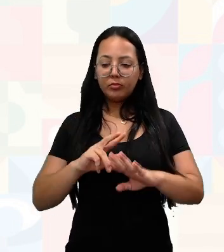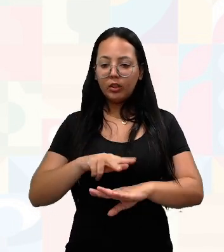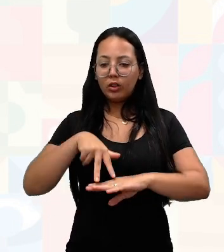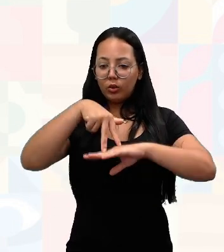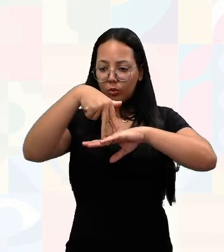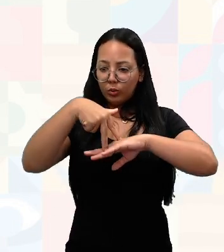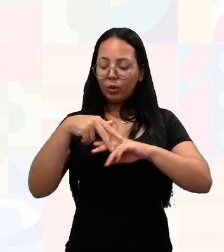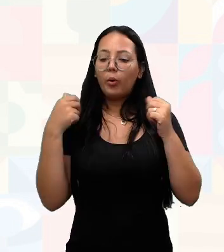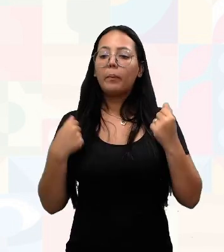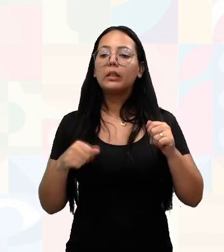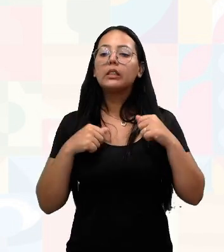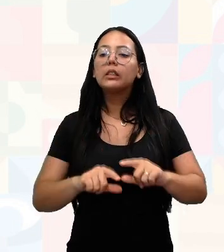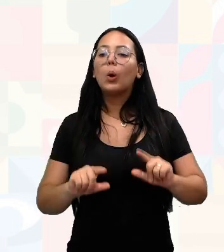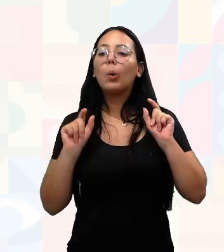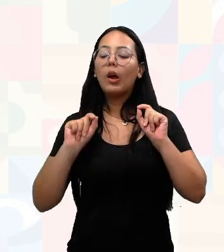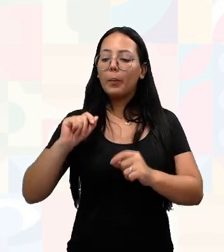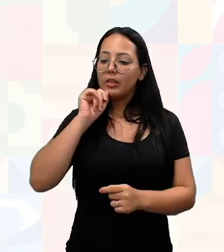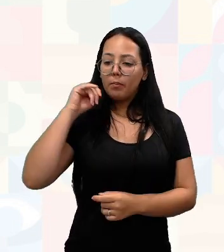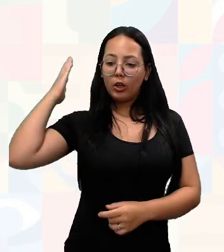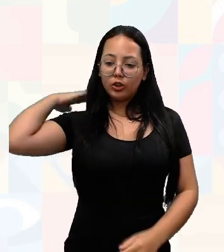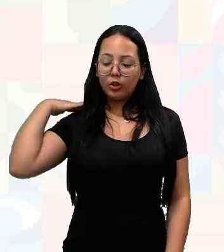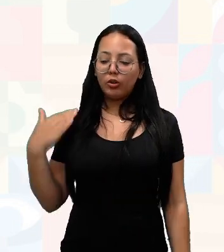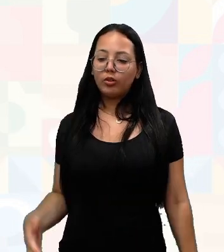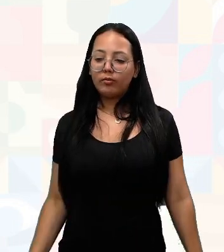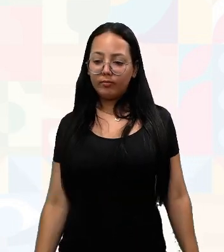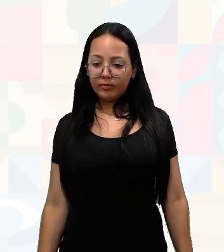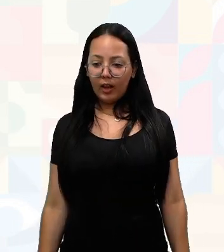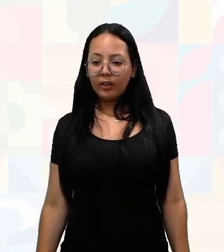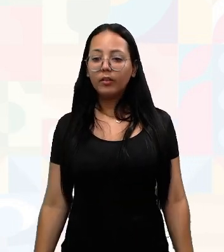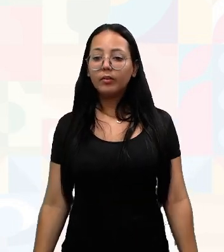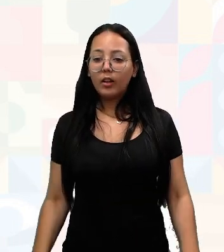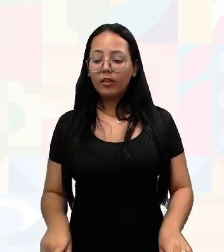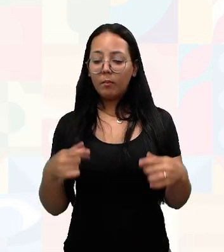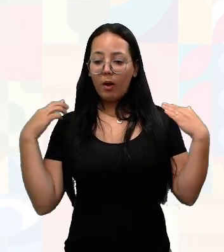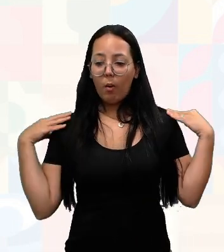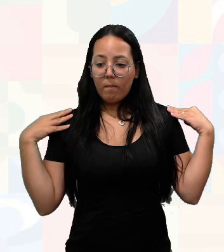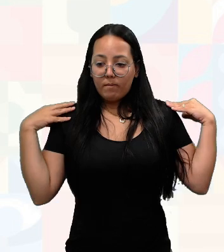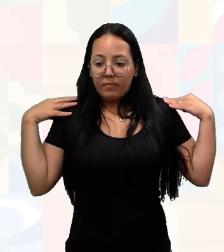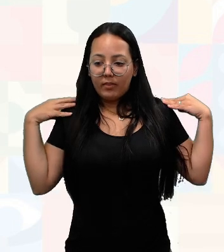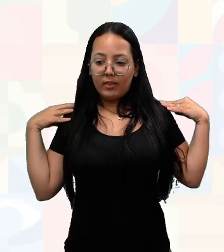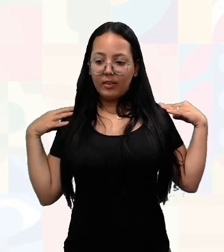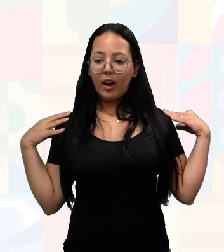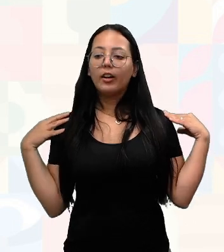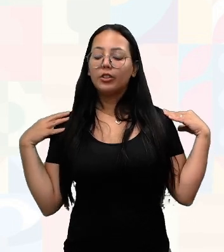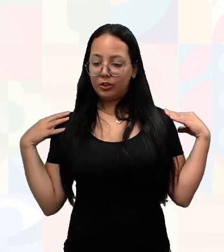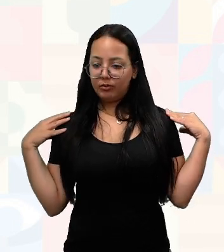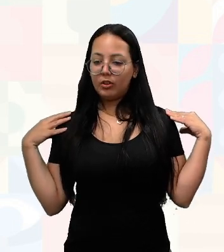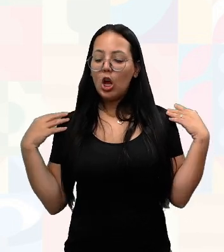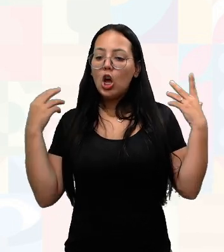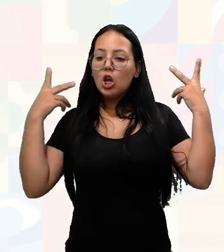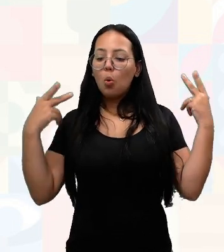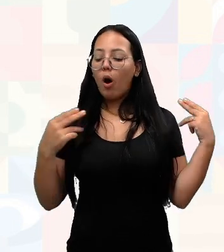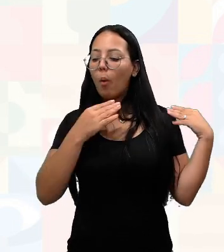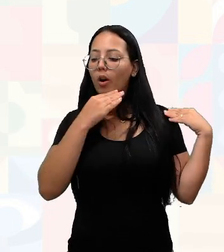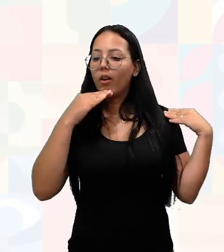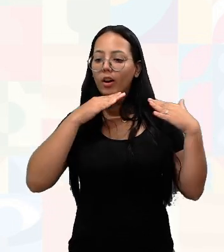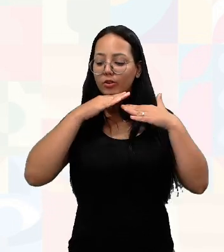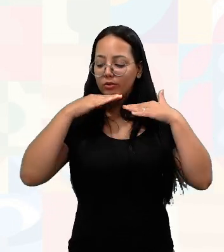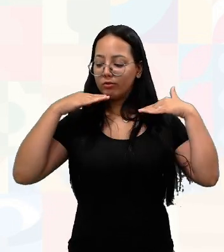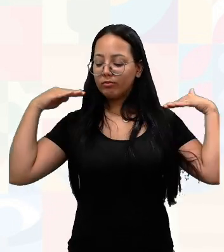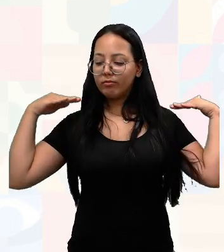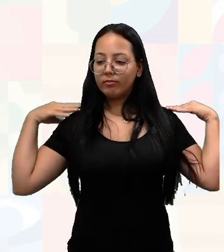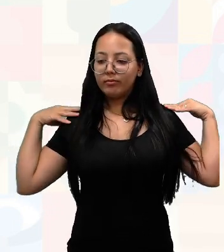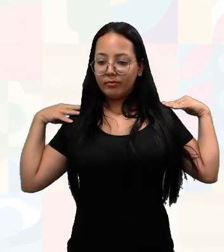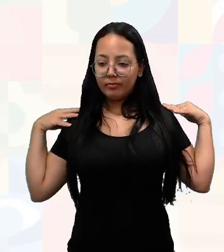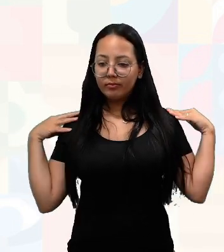devemos ter as costas, né, eretas, os ombros para trás, no mesmo nível do queixo, paralelo ao